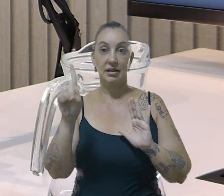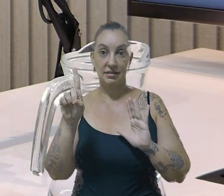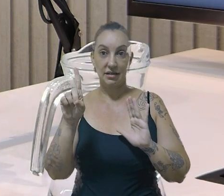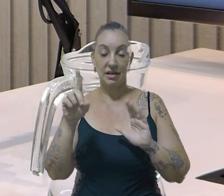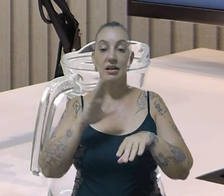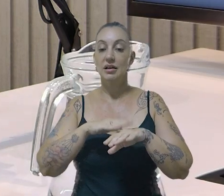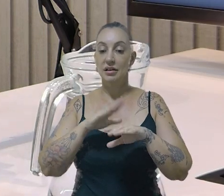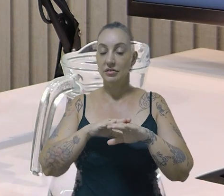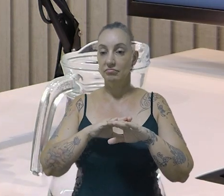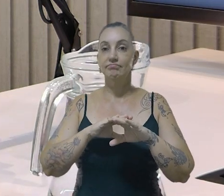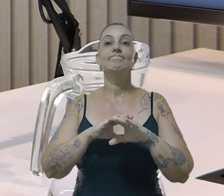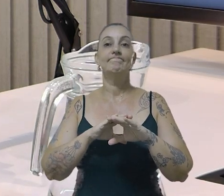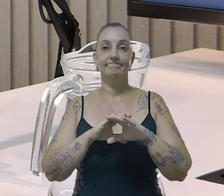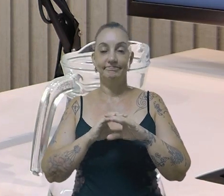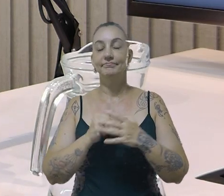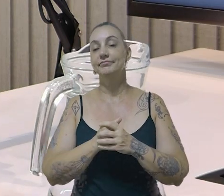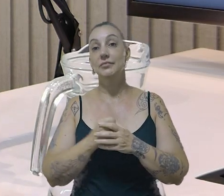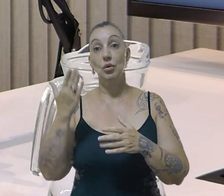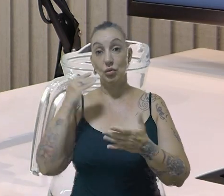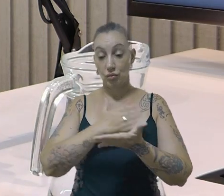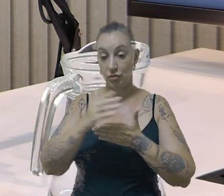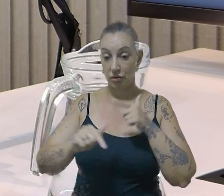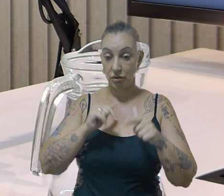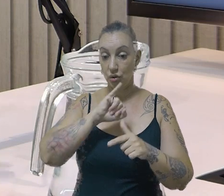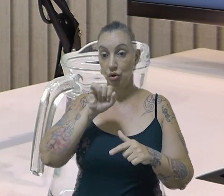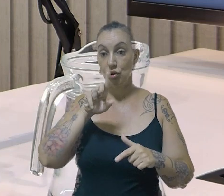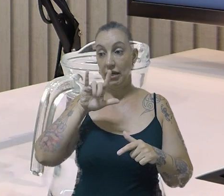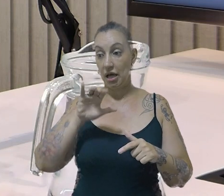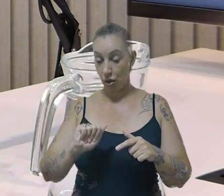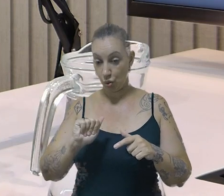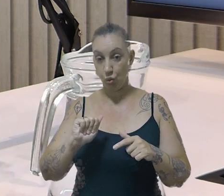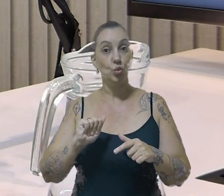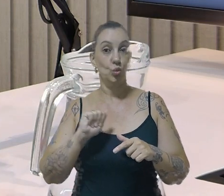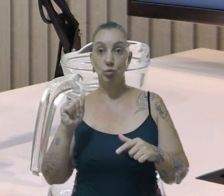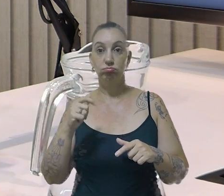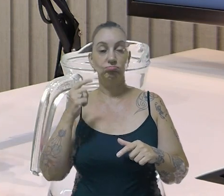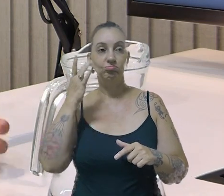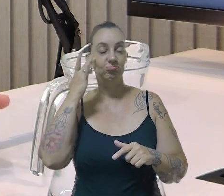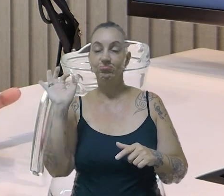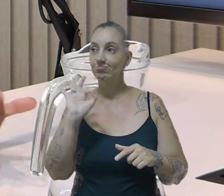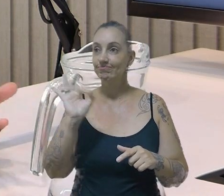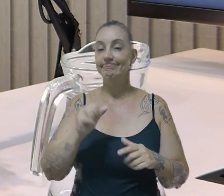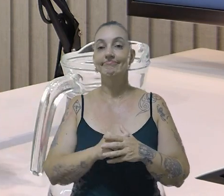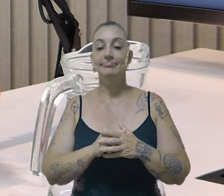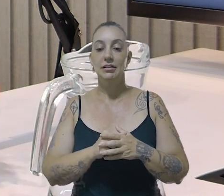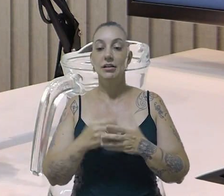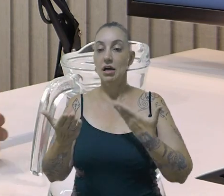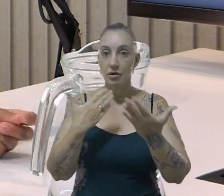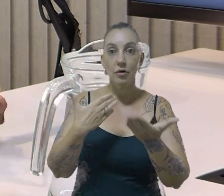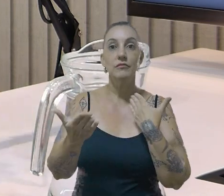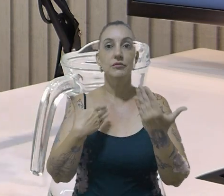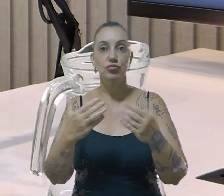muito essa comunicação né quando eu comecei a trabalhar com com Juliano Eu não dominava essas ferramentas E aí era muito na conversa mesmo